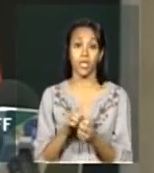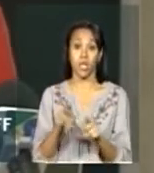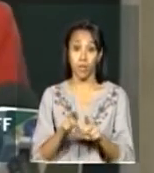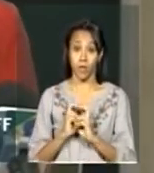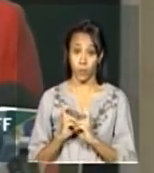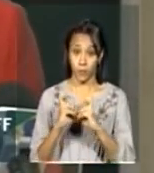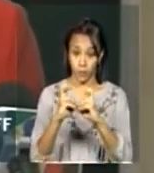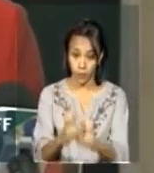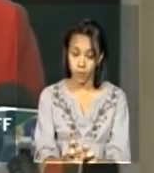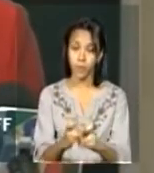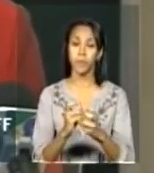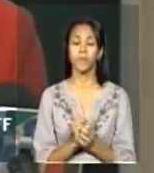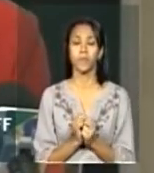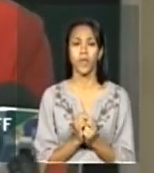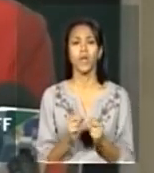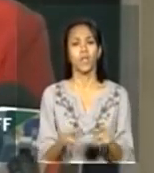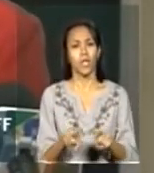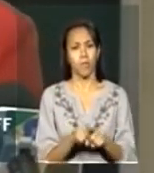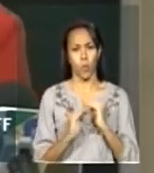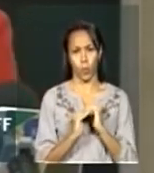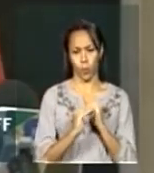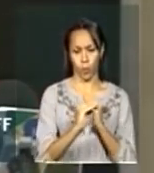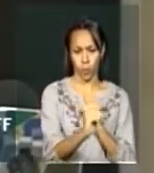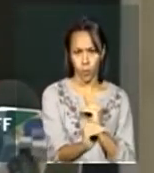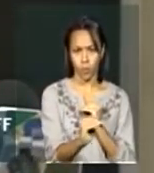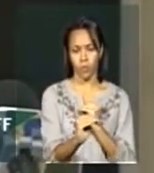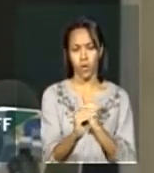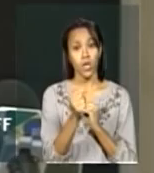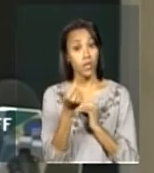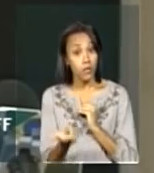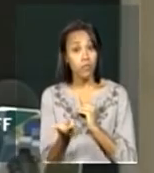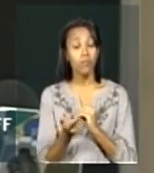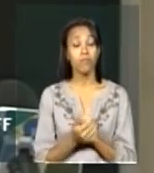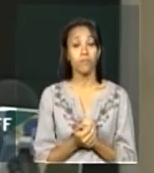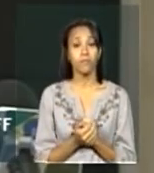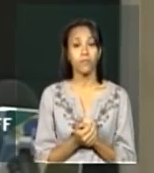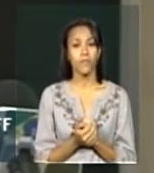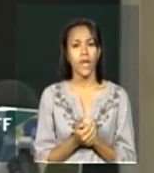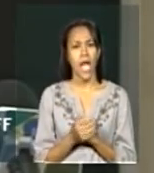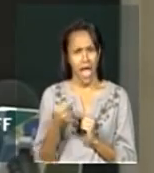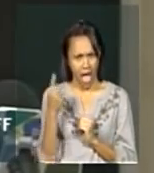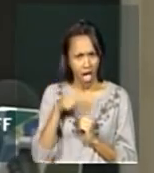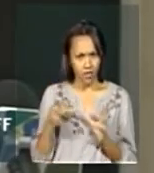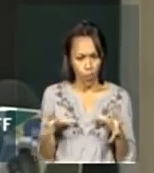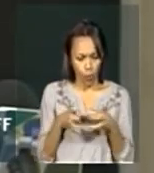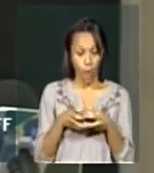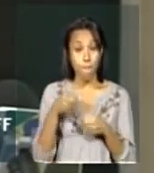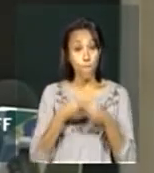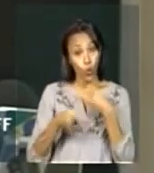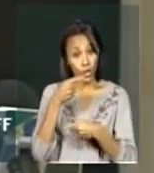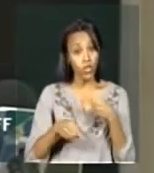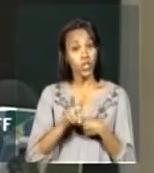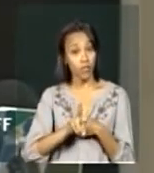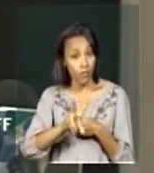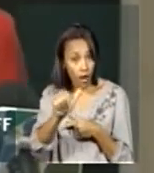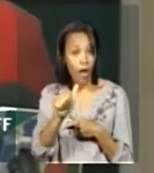ferrovias, rodovias. E essa política também vai ser